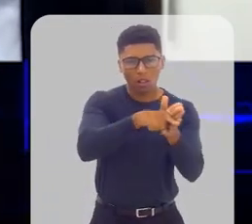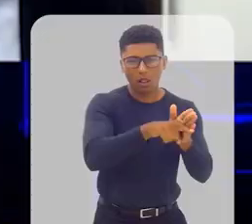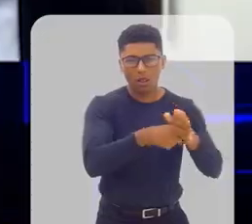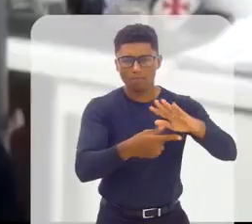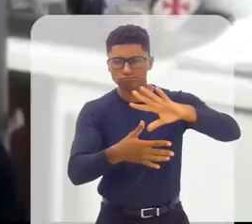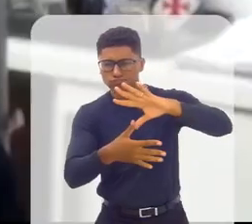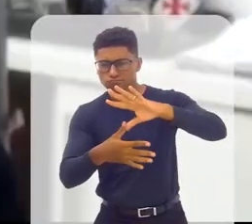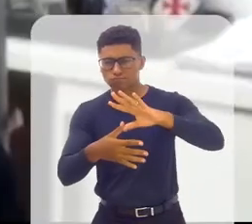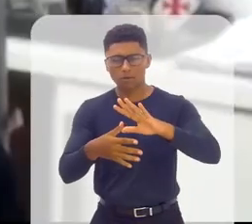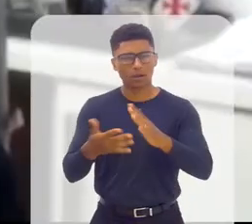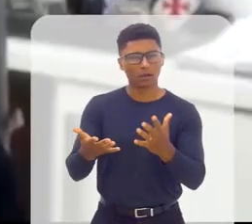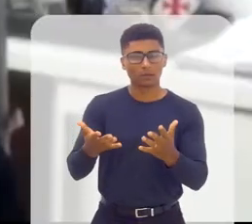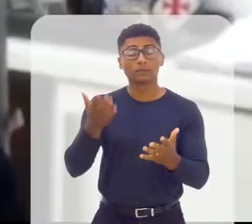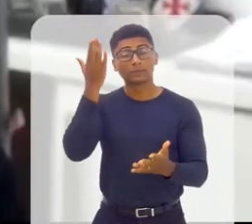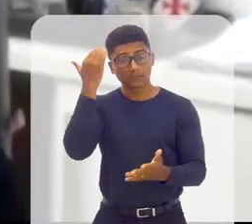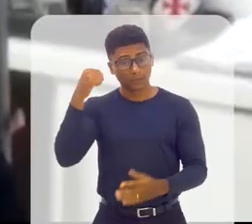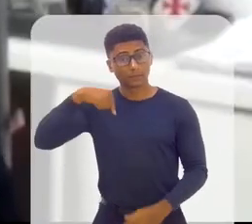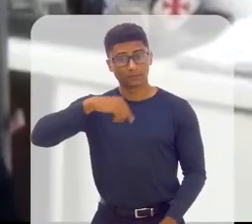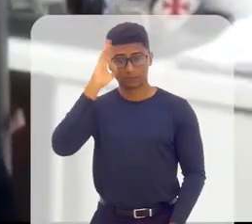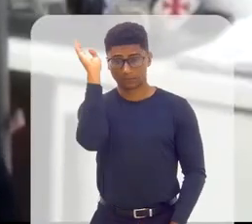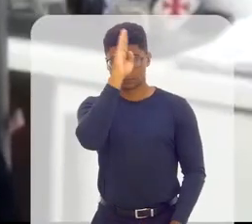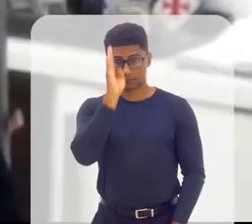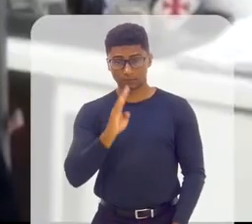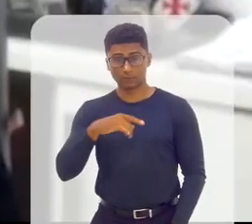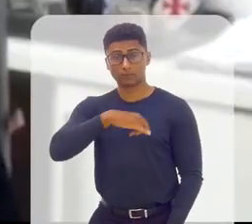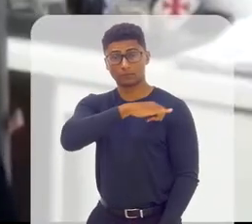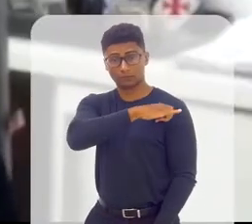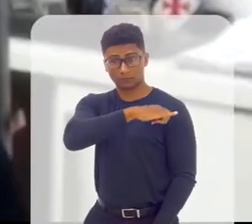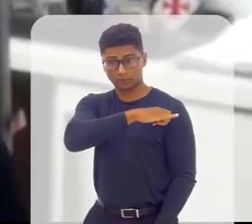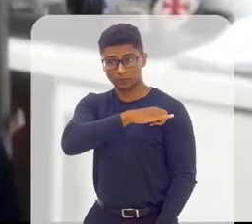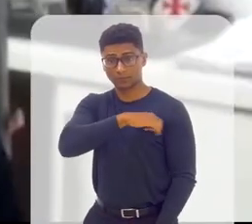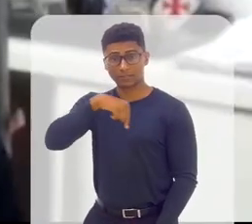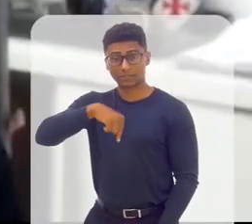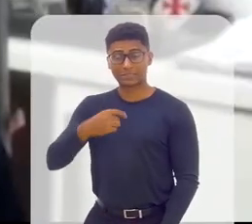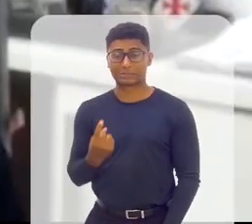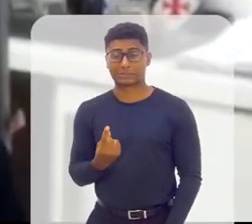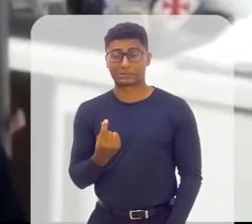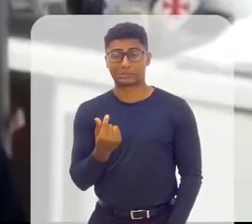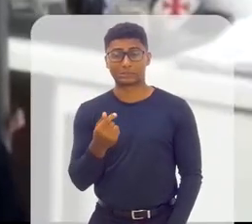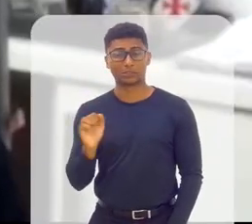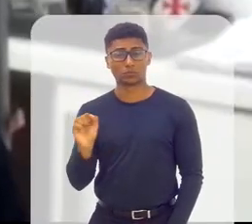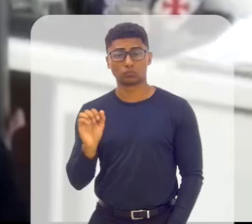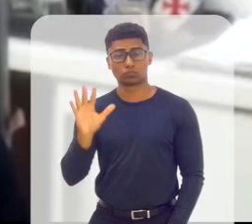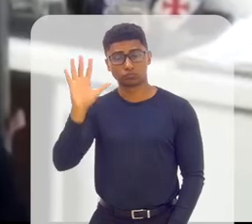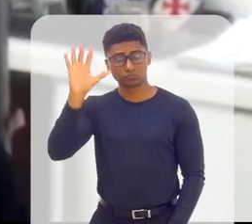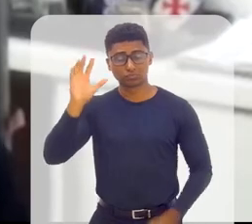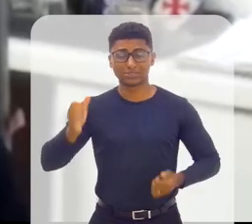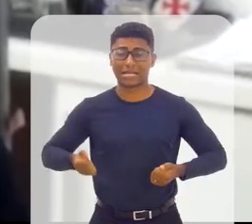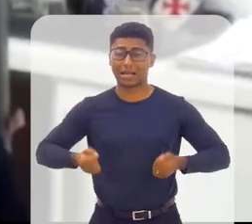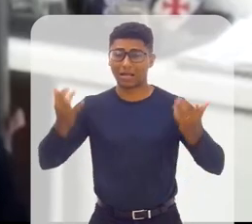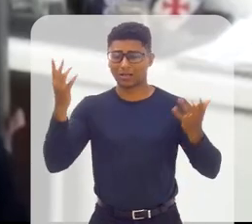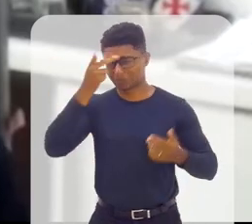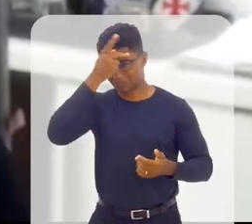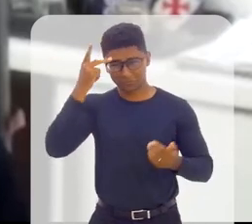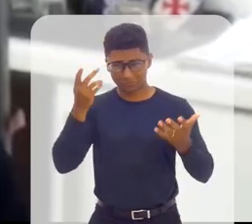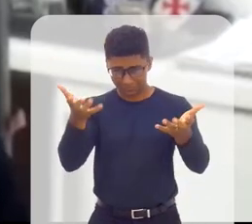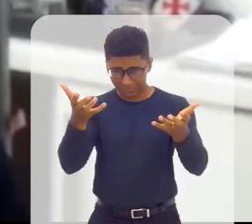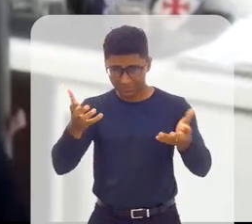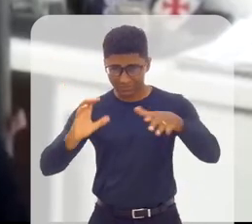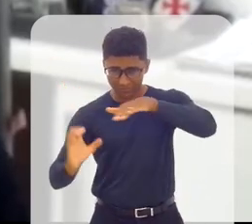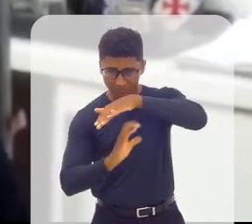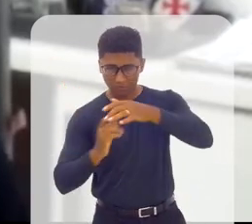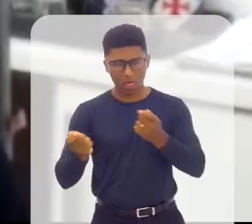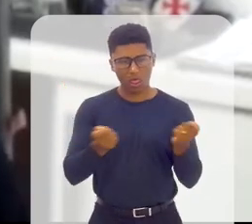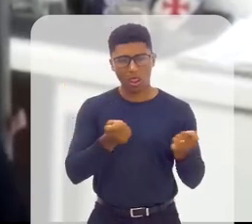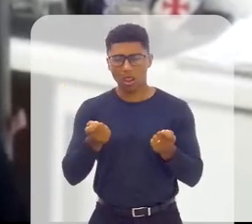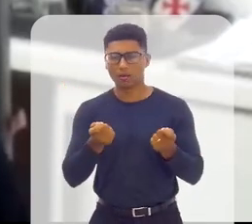sabe que o custo Brasil, e aí isso até extrapola o Estado do Rio de Janeiro, o custo Brasil é um custo muito alto para quem quer empreender aqui.